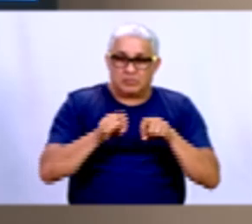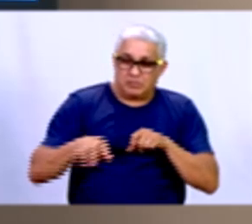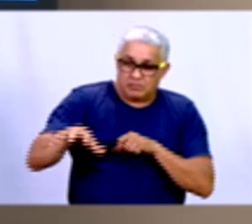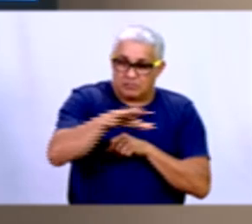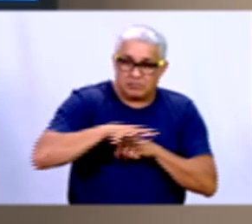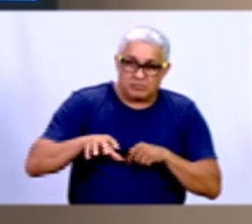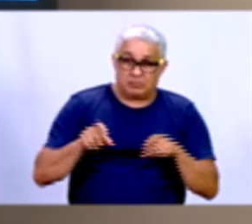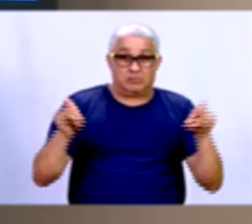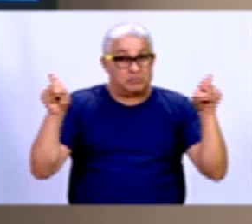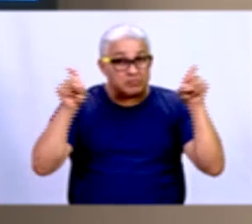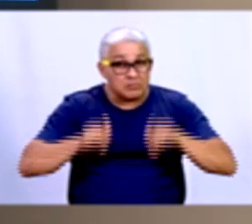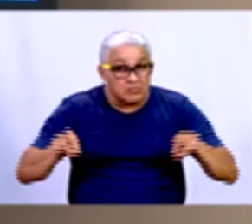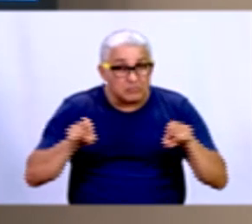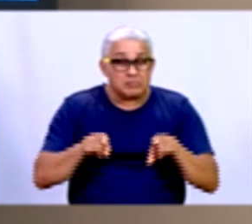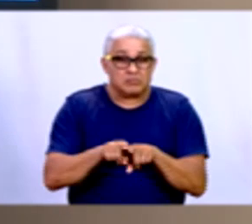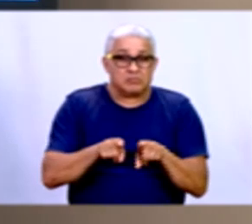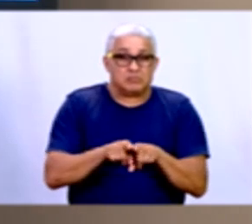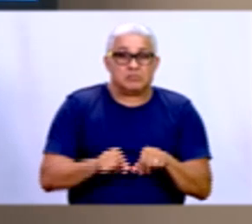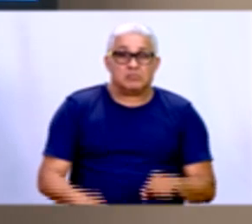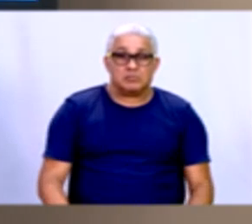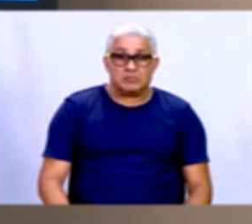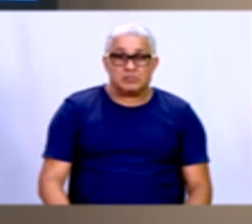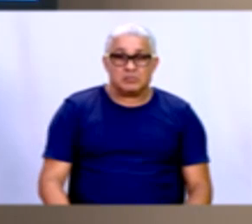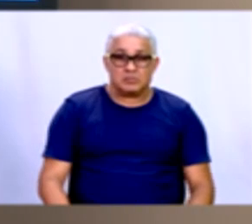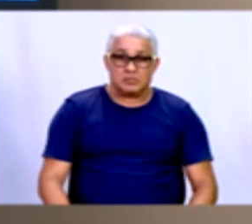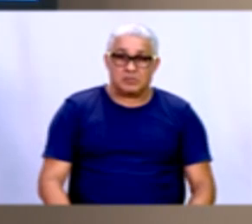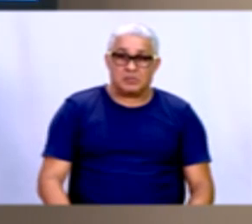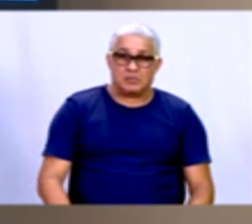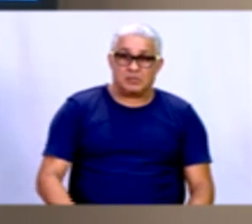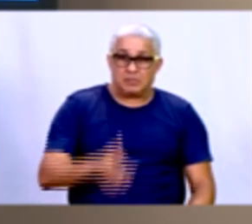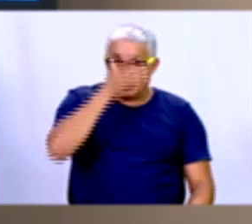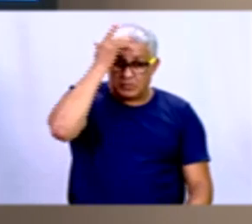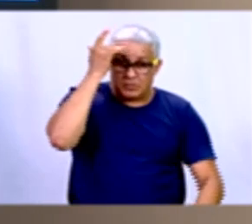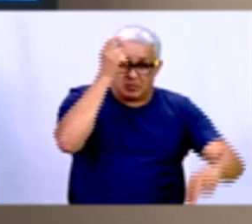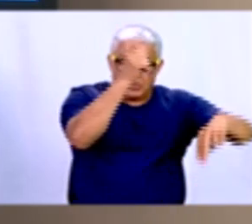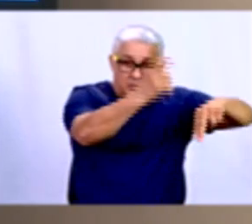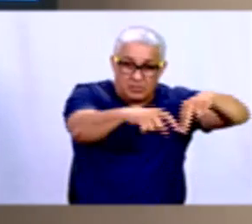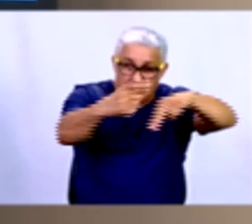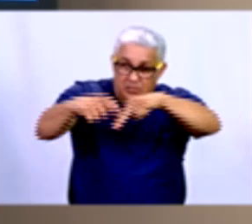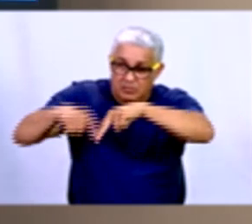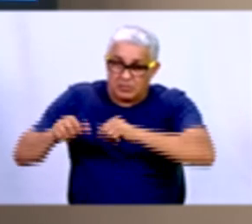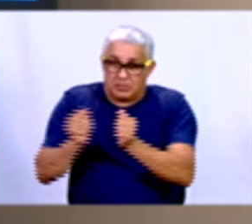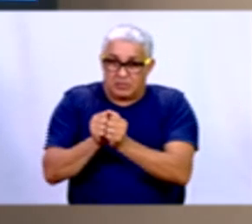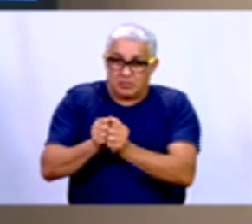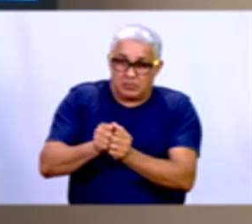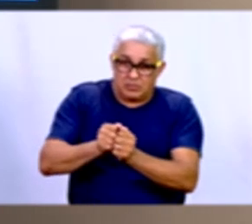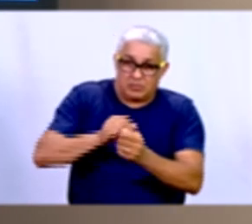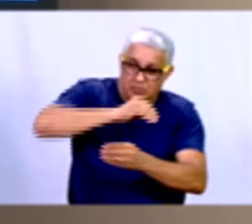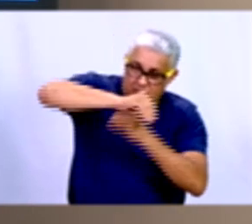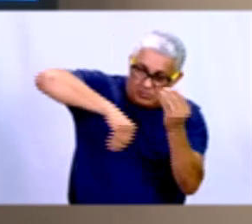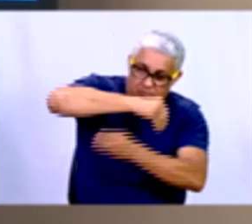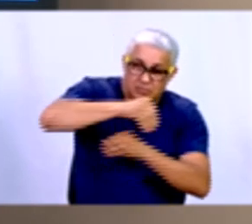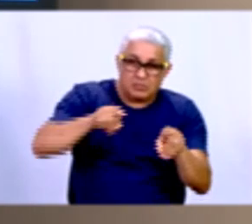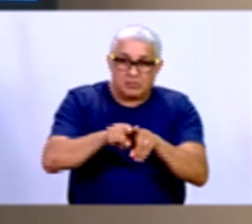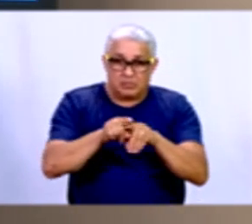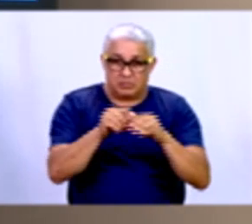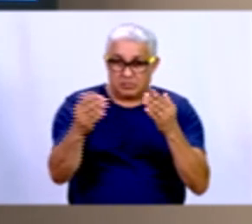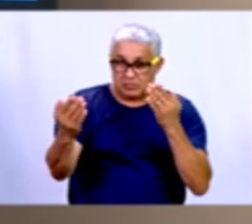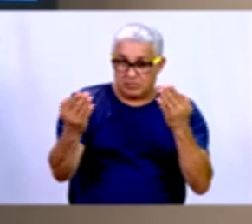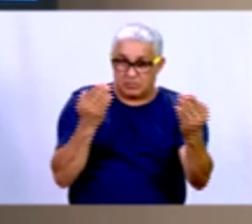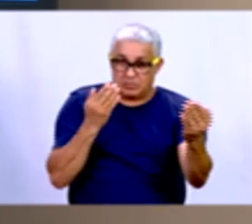si, ela aborda os fatores humanos que estão envolvidos, ela aborda a psicologia. Como